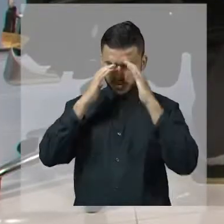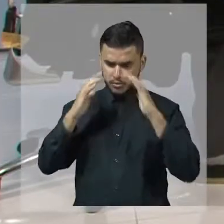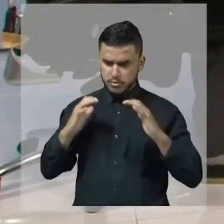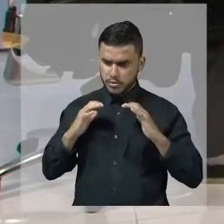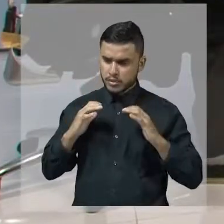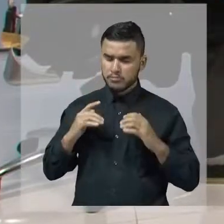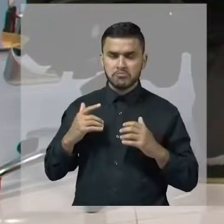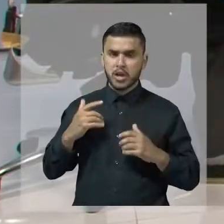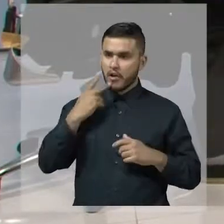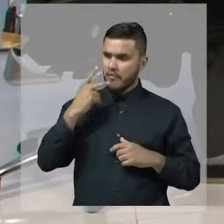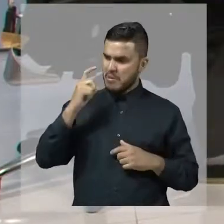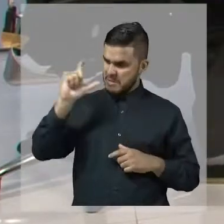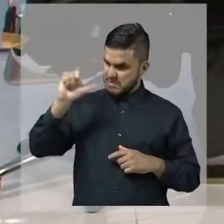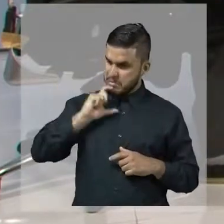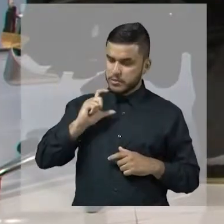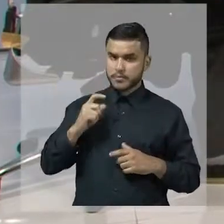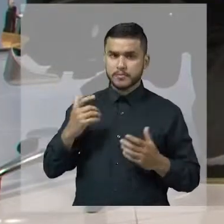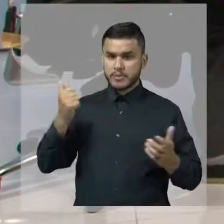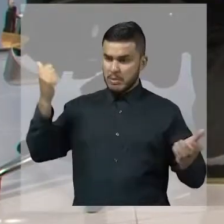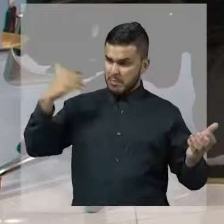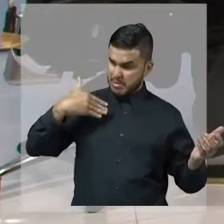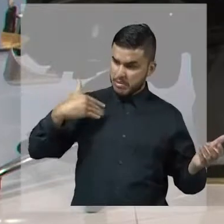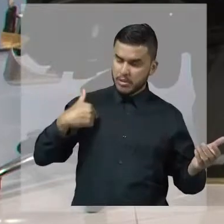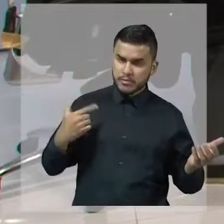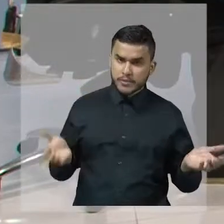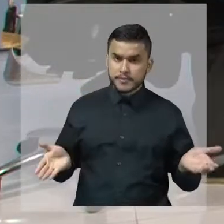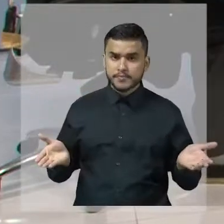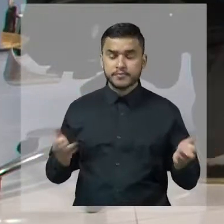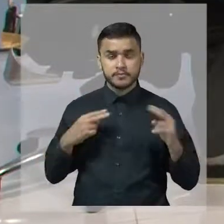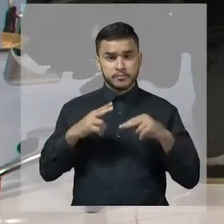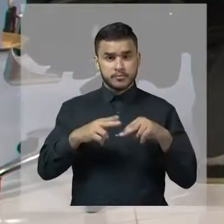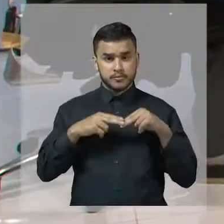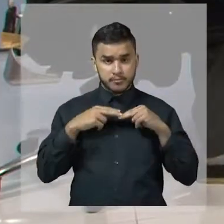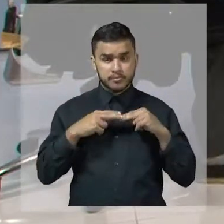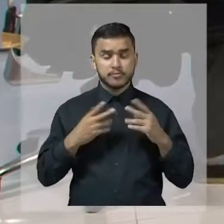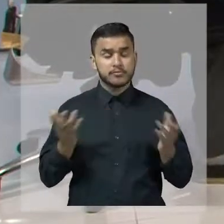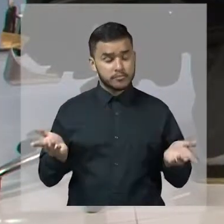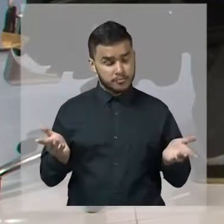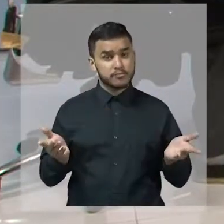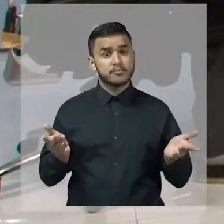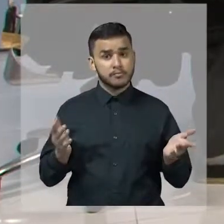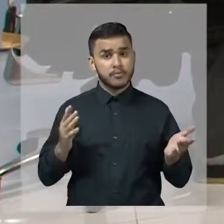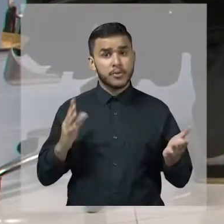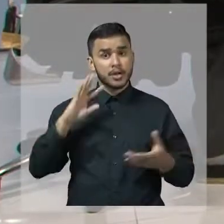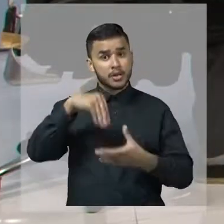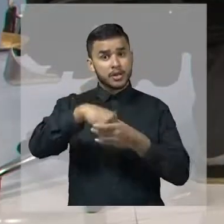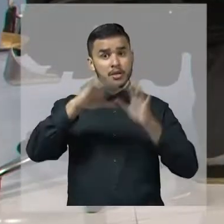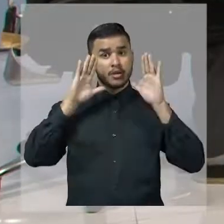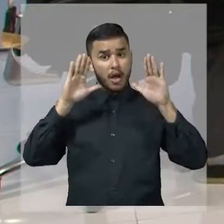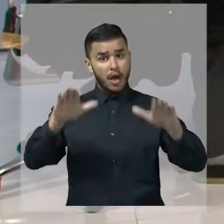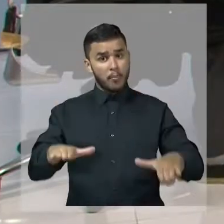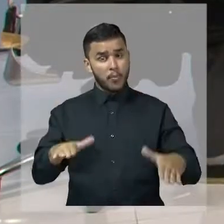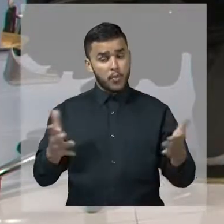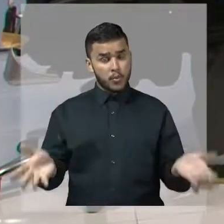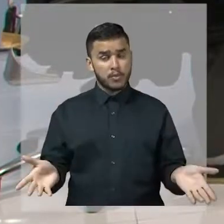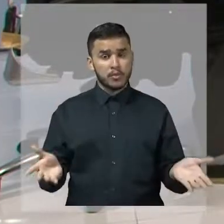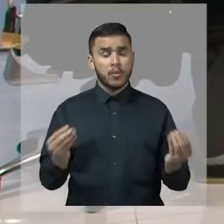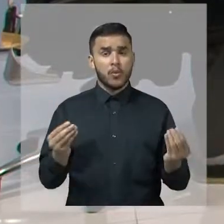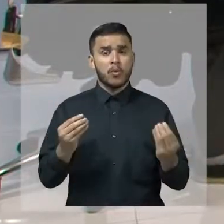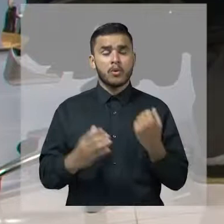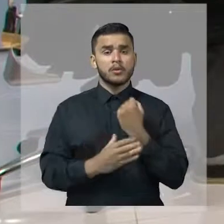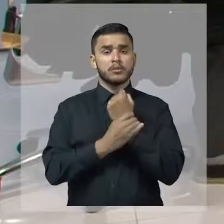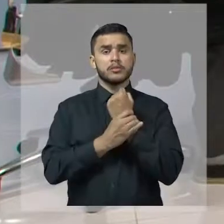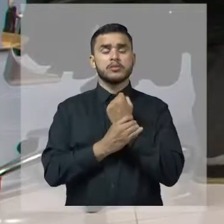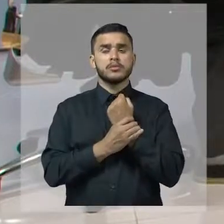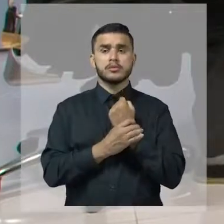em aeroportos. Quer dizer, as garantias e os direitos individuais do